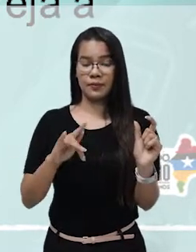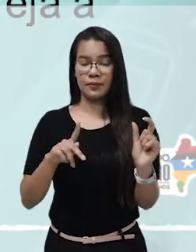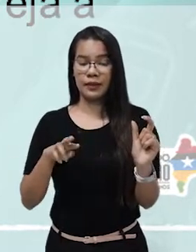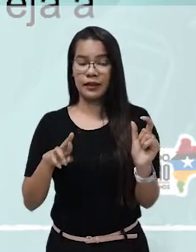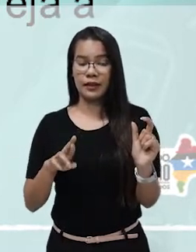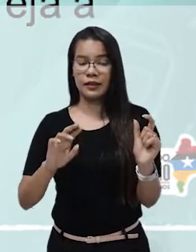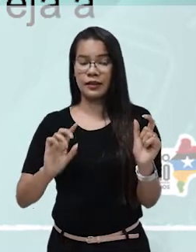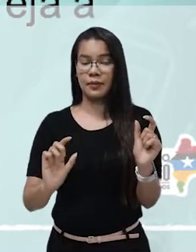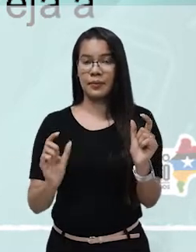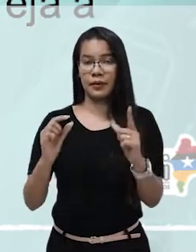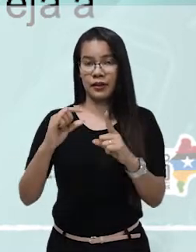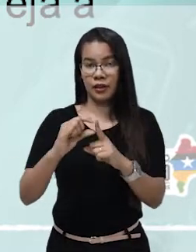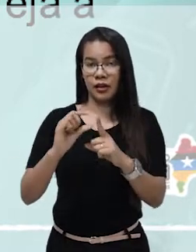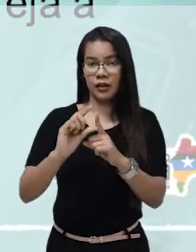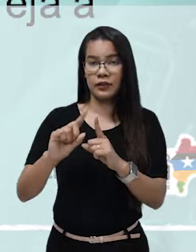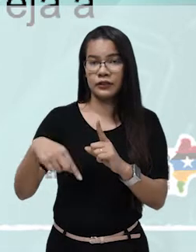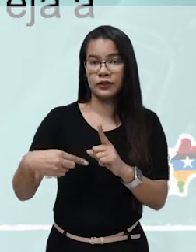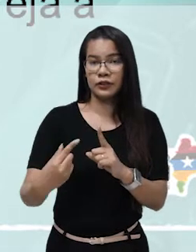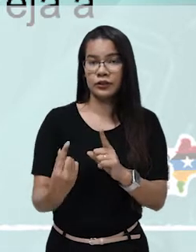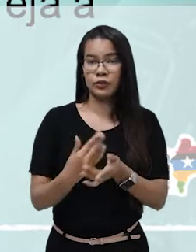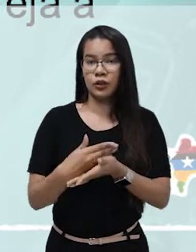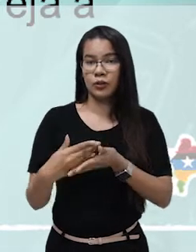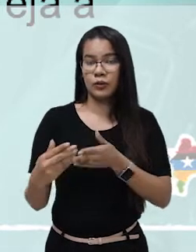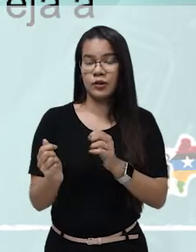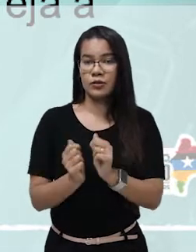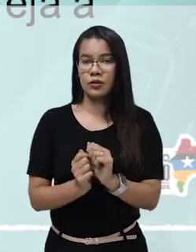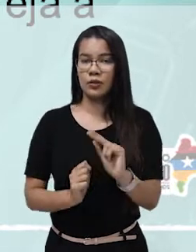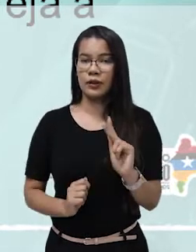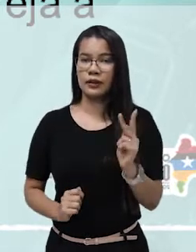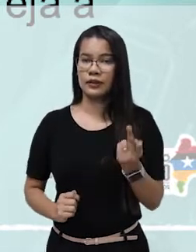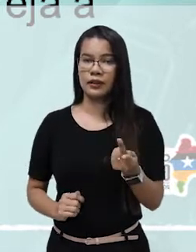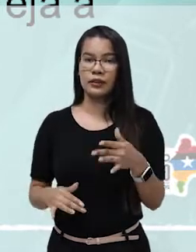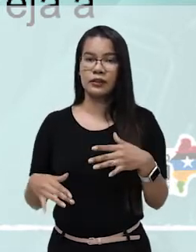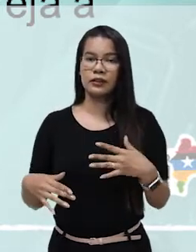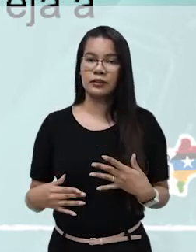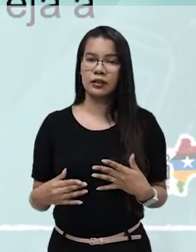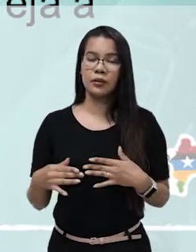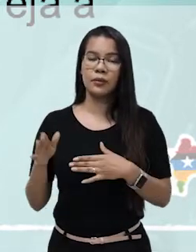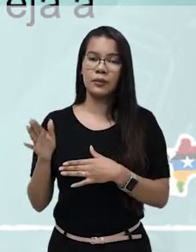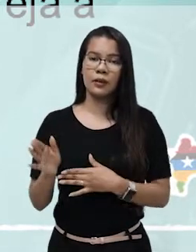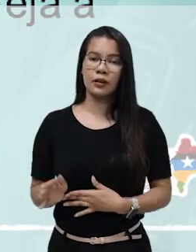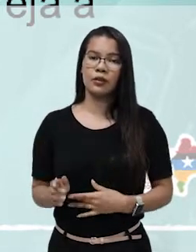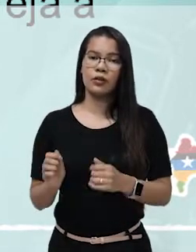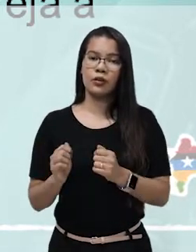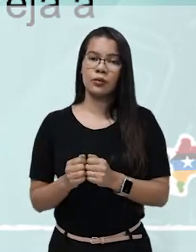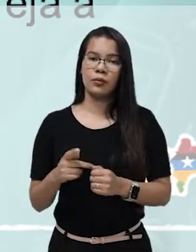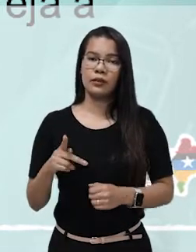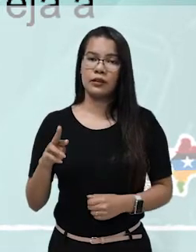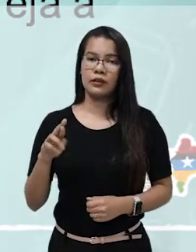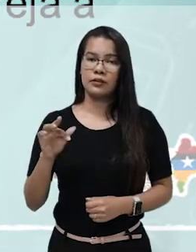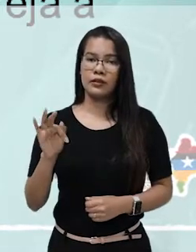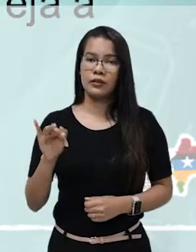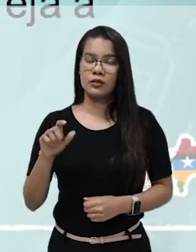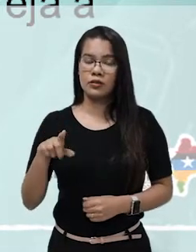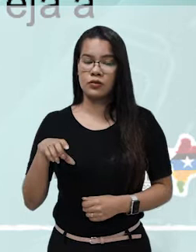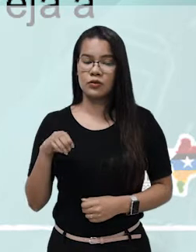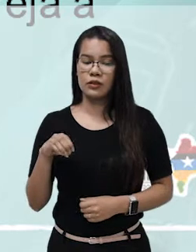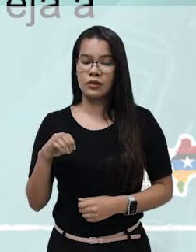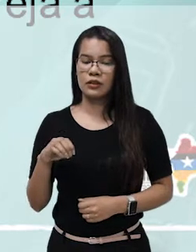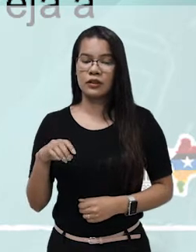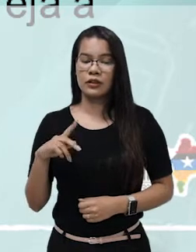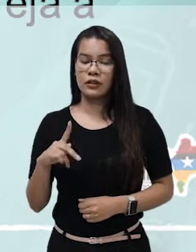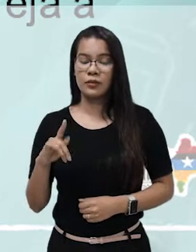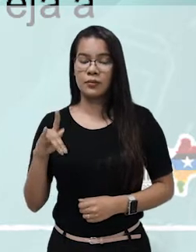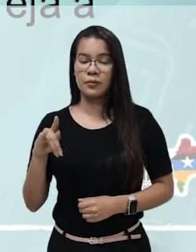H. Então, o hífen permanece com o prefixo hiper, quando o segundo elemento, a segunda palavra, começa